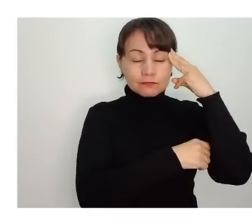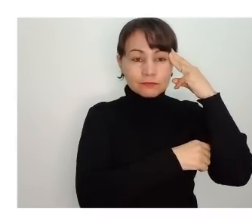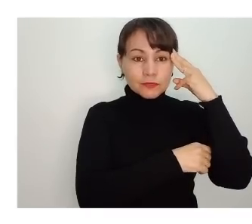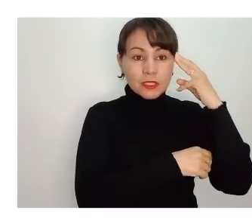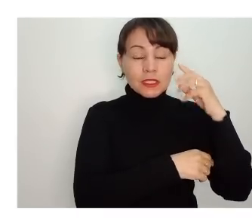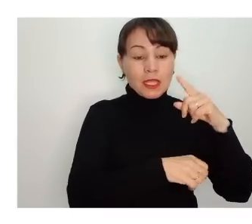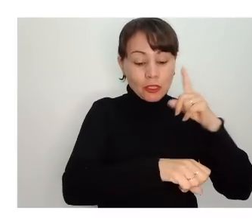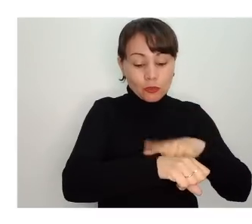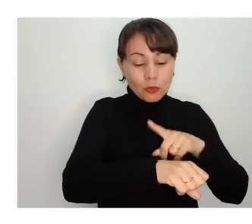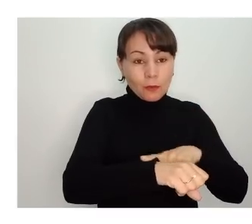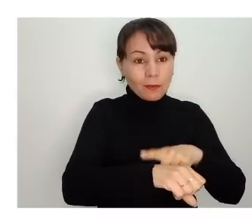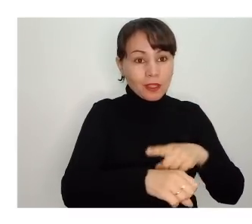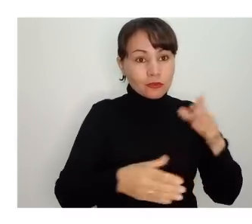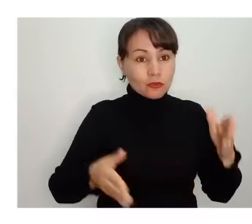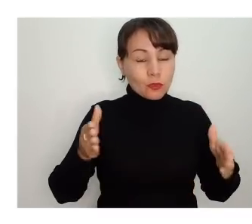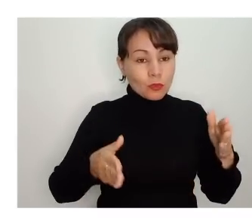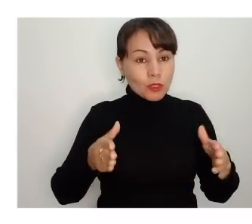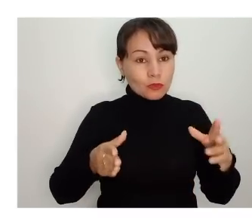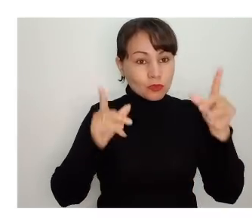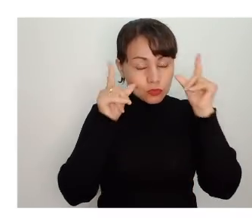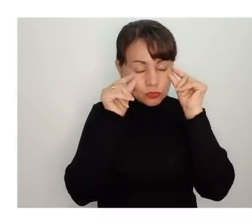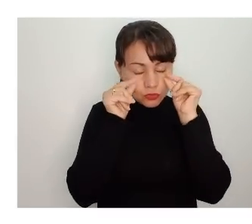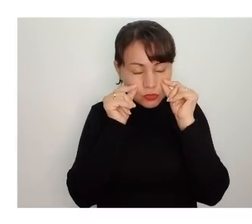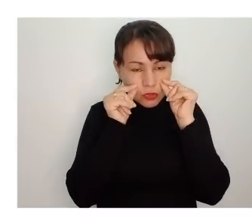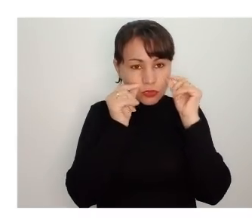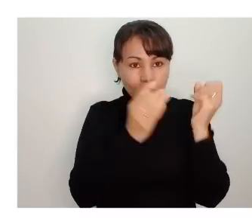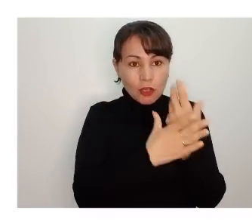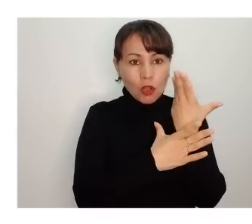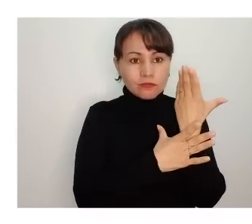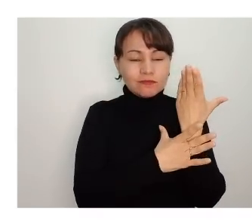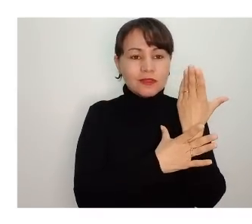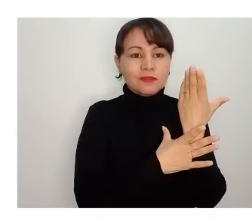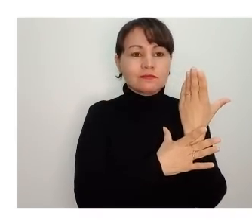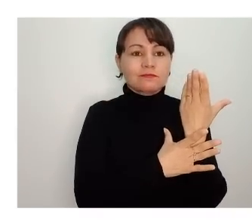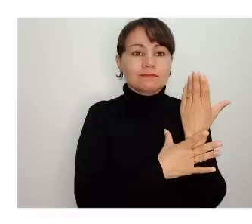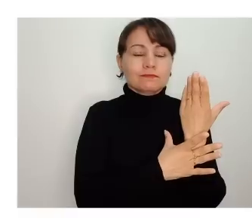definitivas. Então, é durante o sono REM que acontece isso.